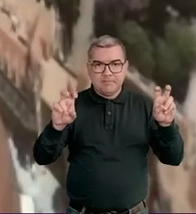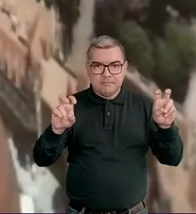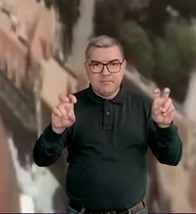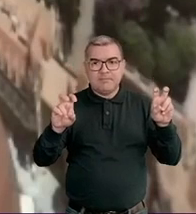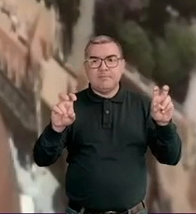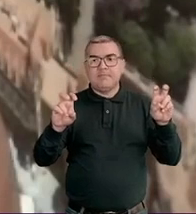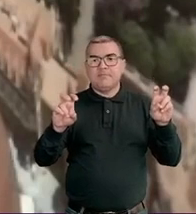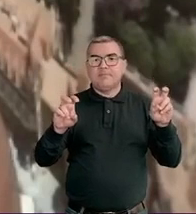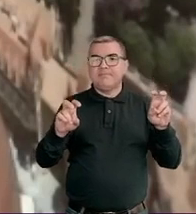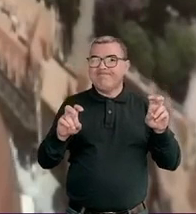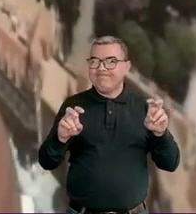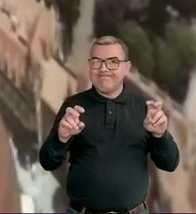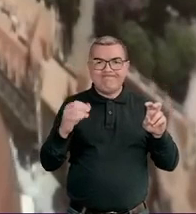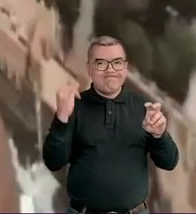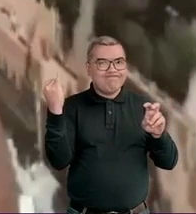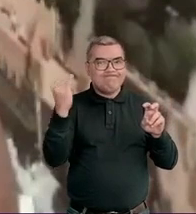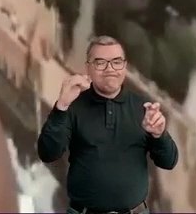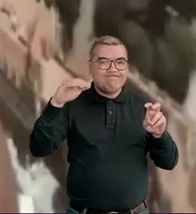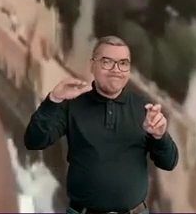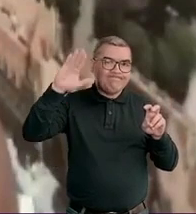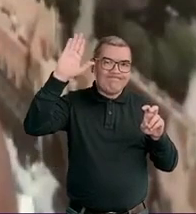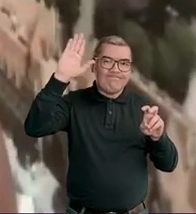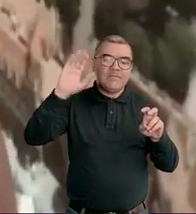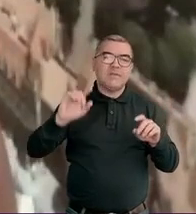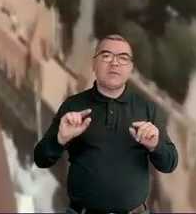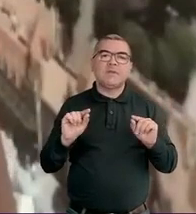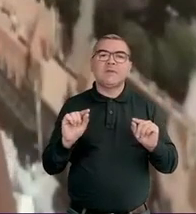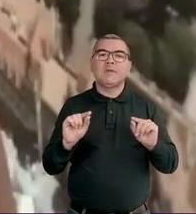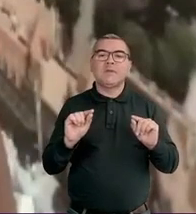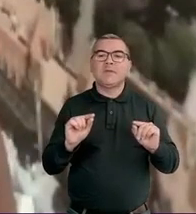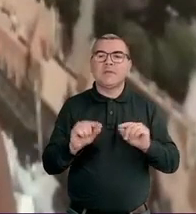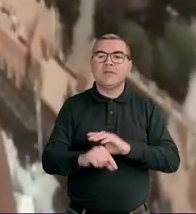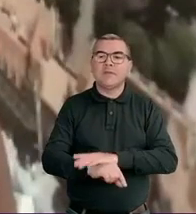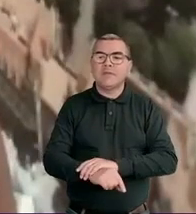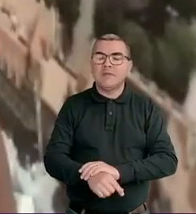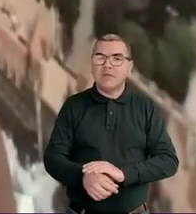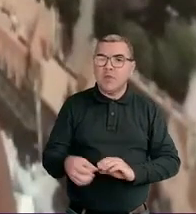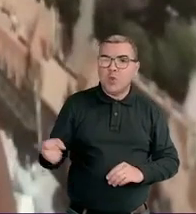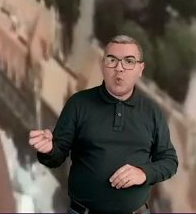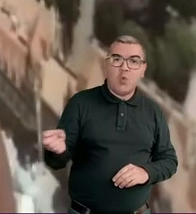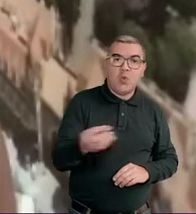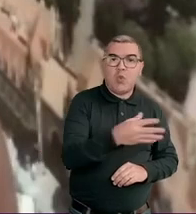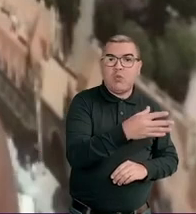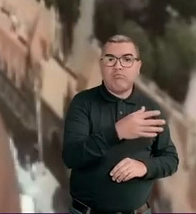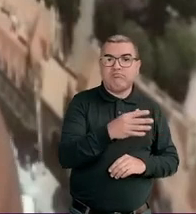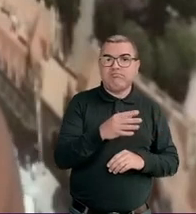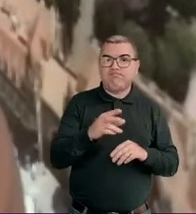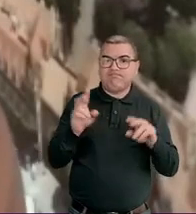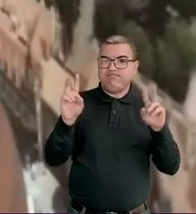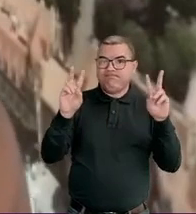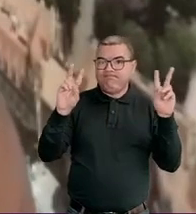dos aspectos mais relevantes e atuais no novo conceito